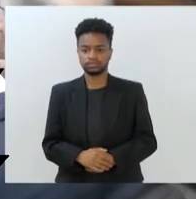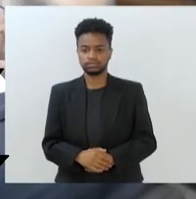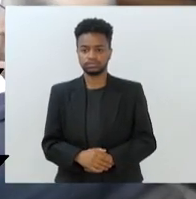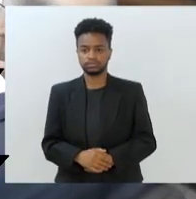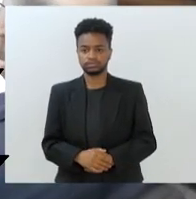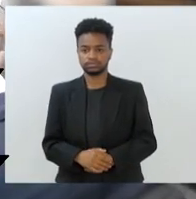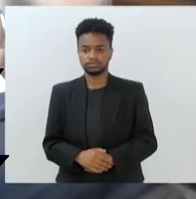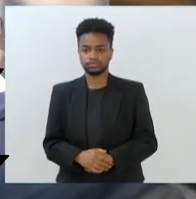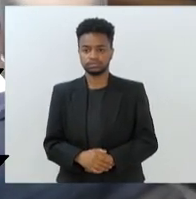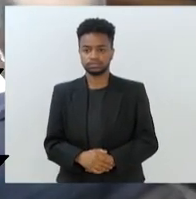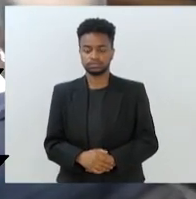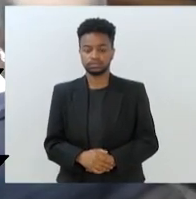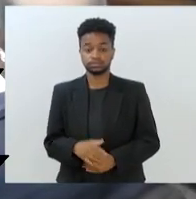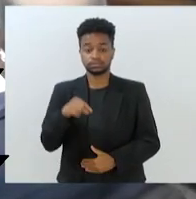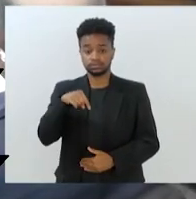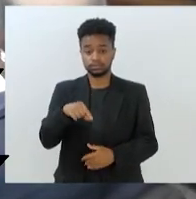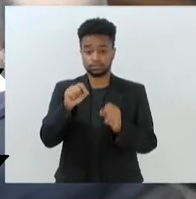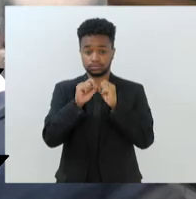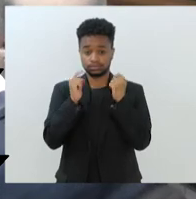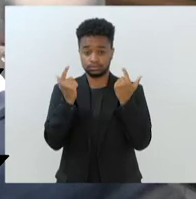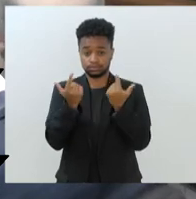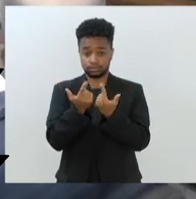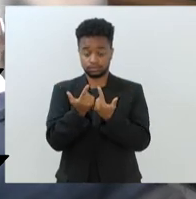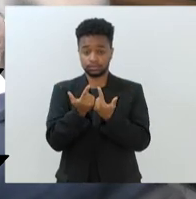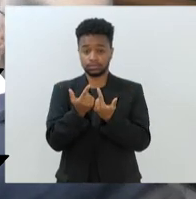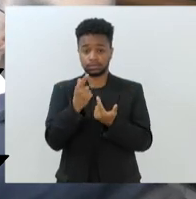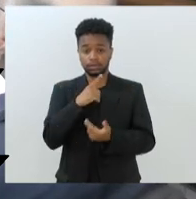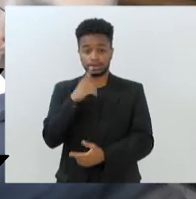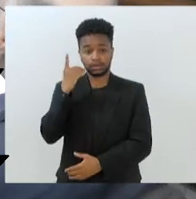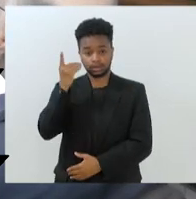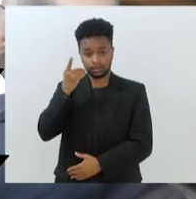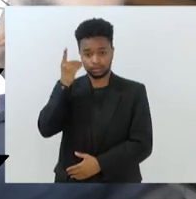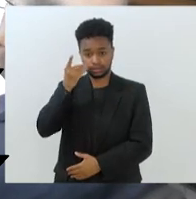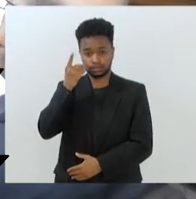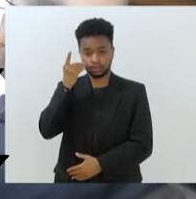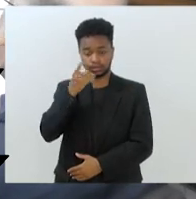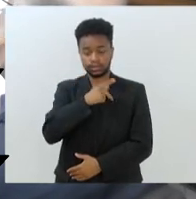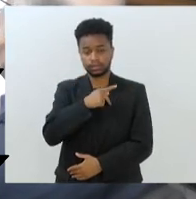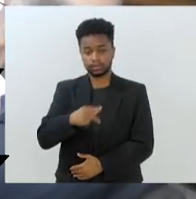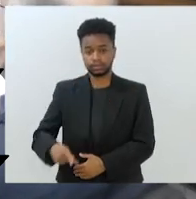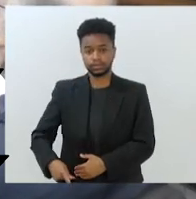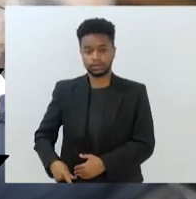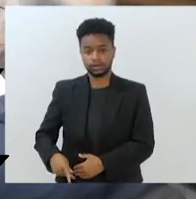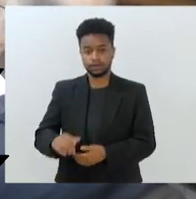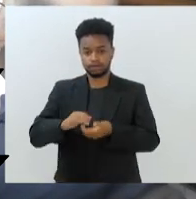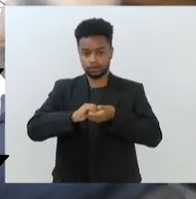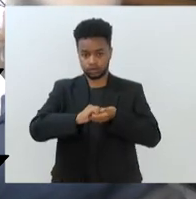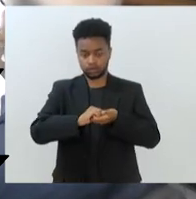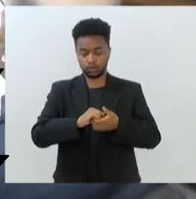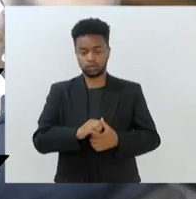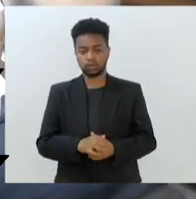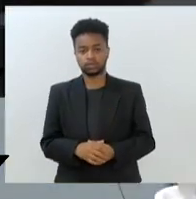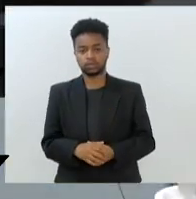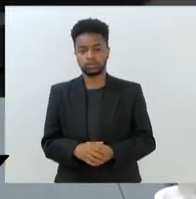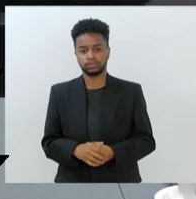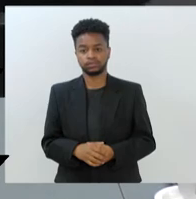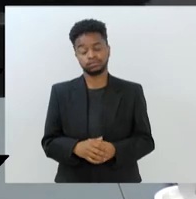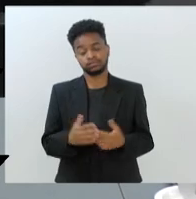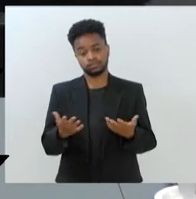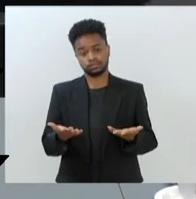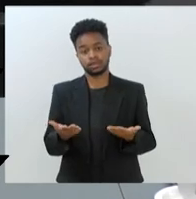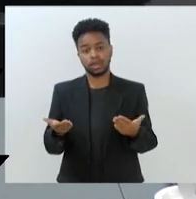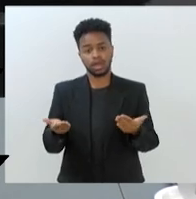Nós tivemos aqui na casa um deputado que foi presidente da Viradouro, que atualmente ainda é